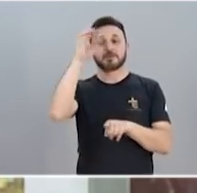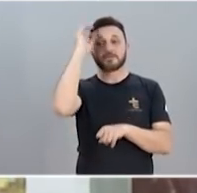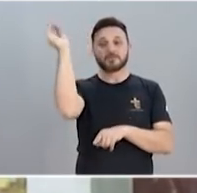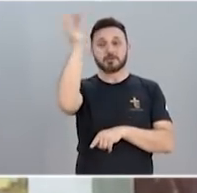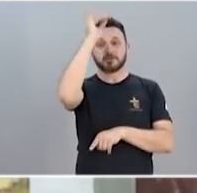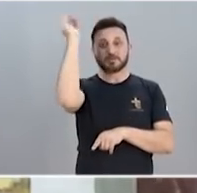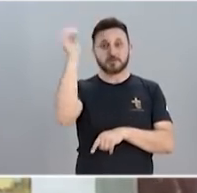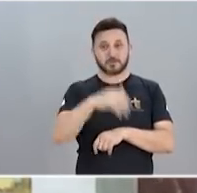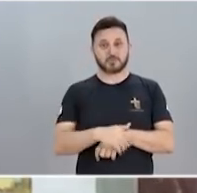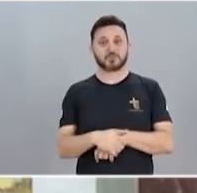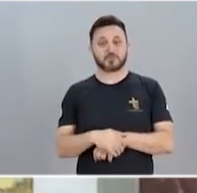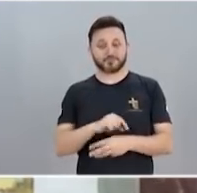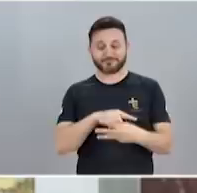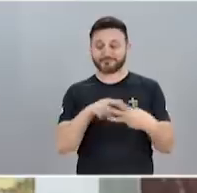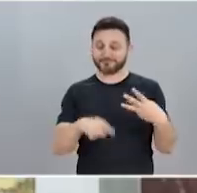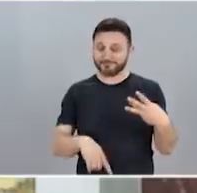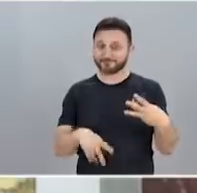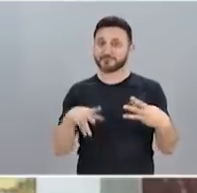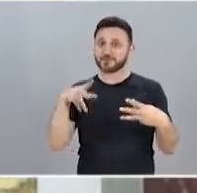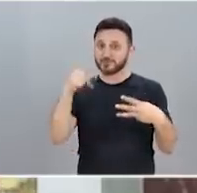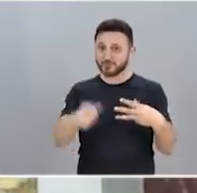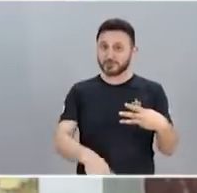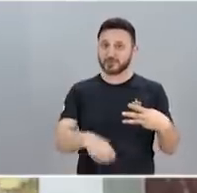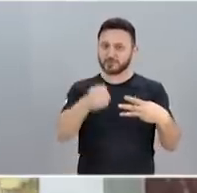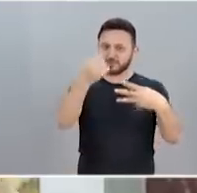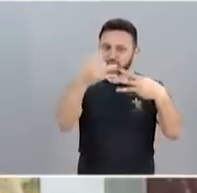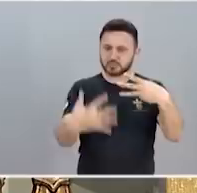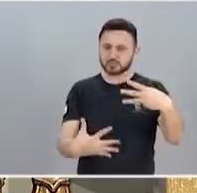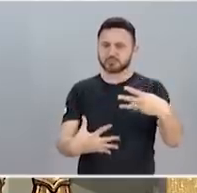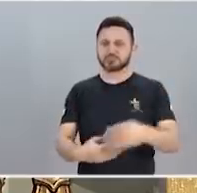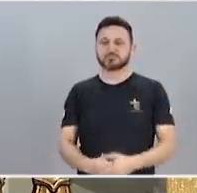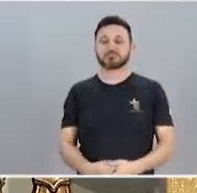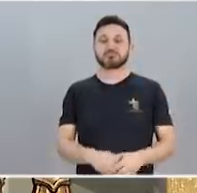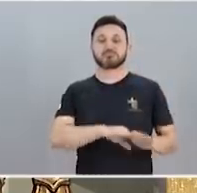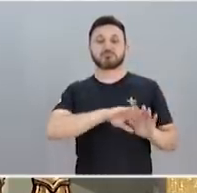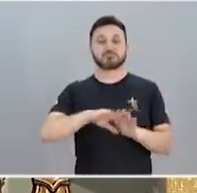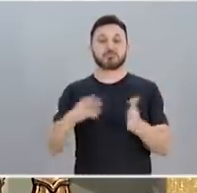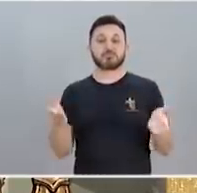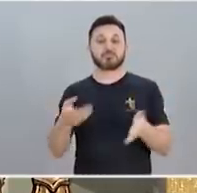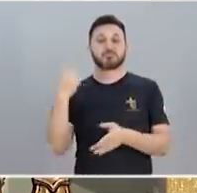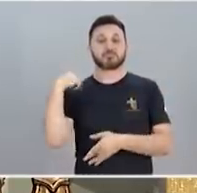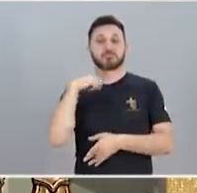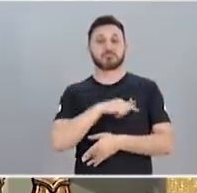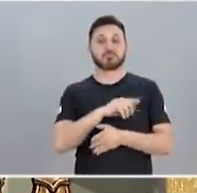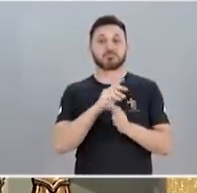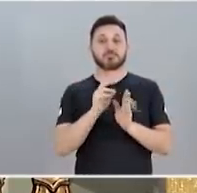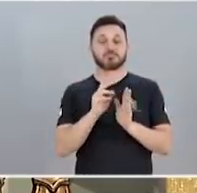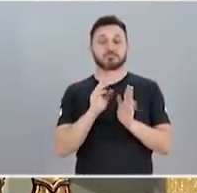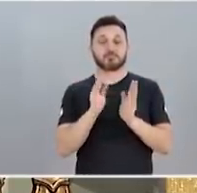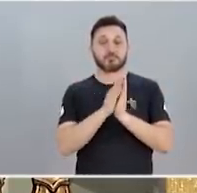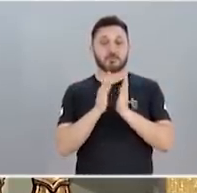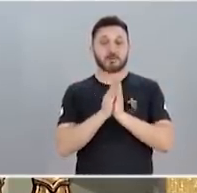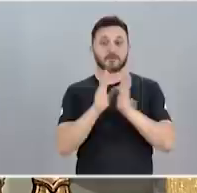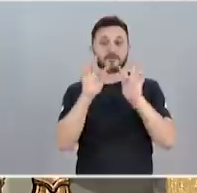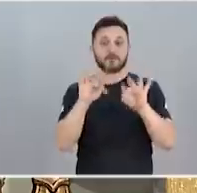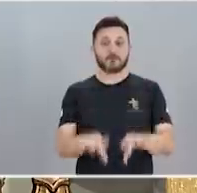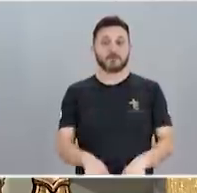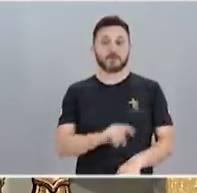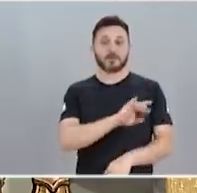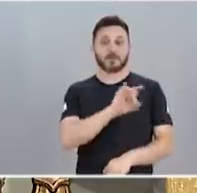no Espírito Santo e toda a decorrência. Passemos as preces, ao final de cada prece,